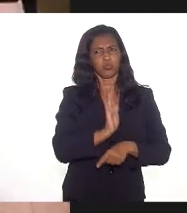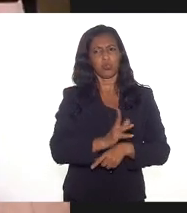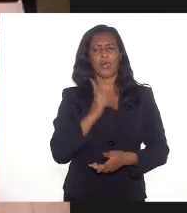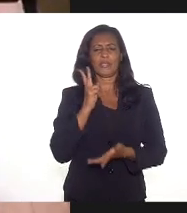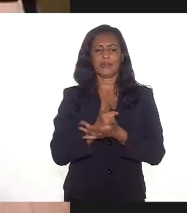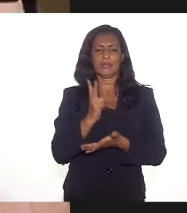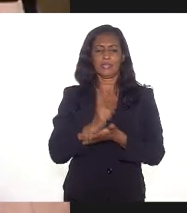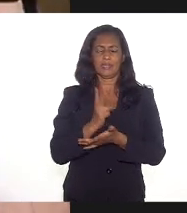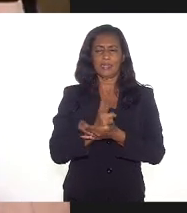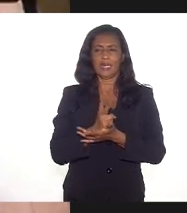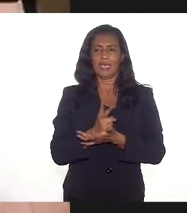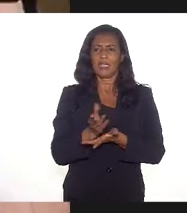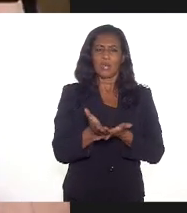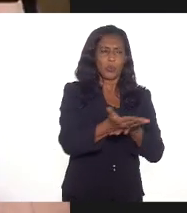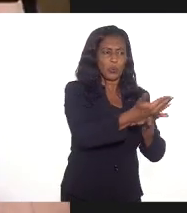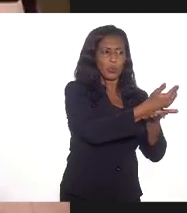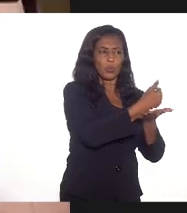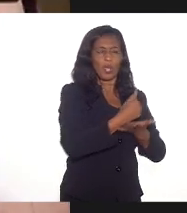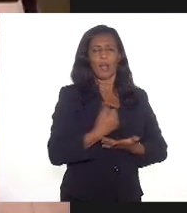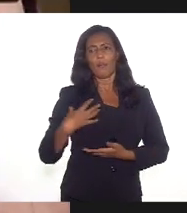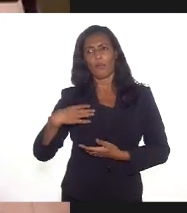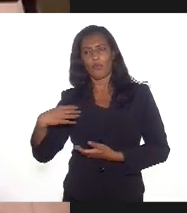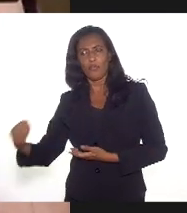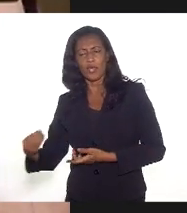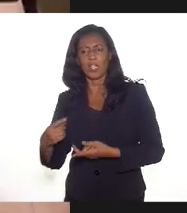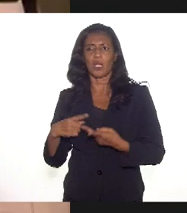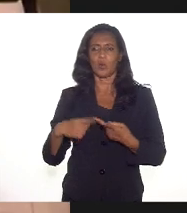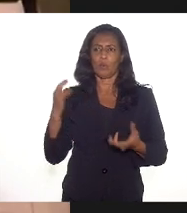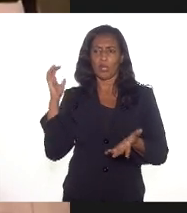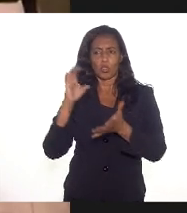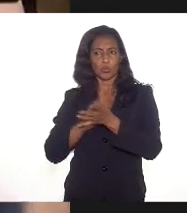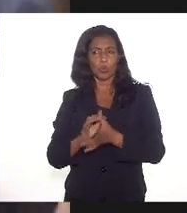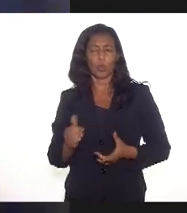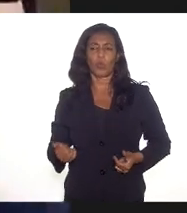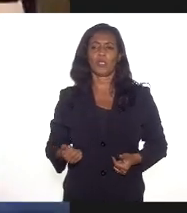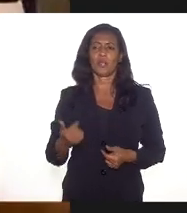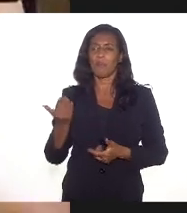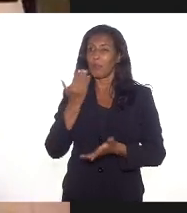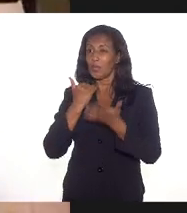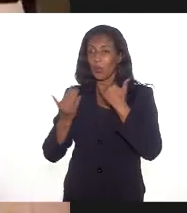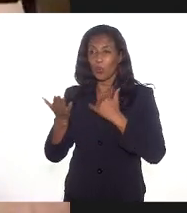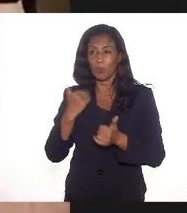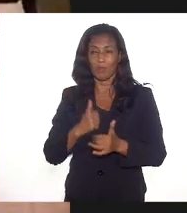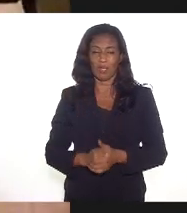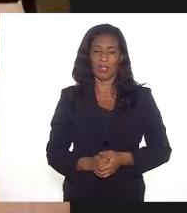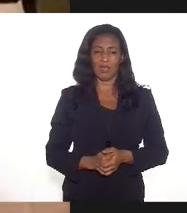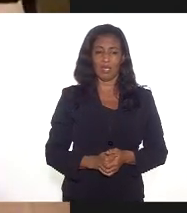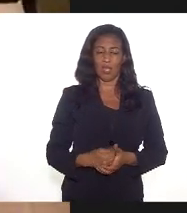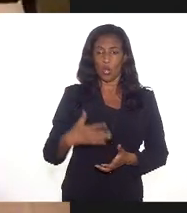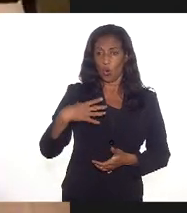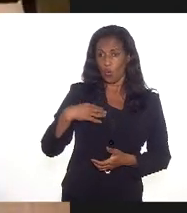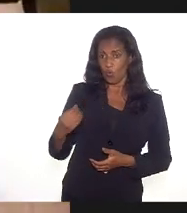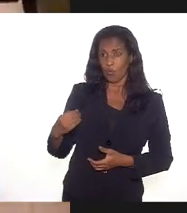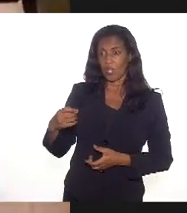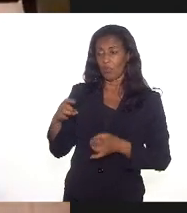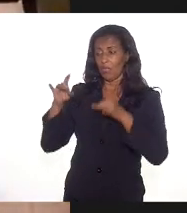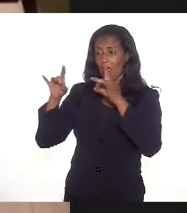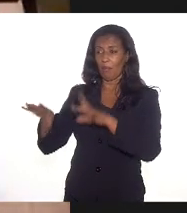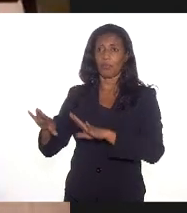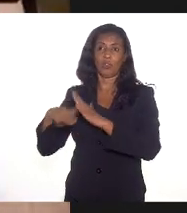é a gente ter que fazer vaquinha para o filho, a esposa, poderem comer. O filho tem que sair da